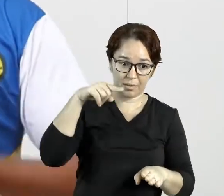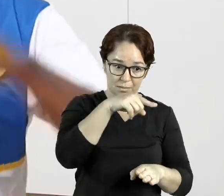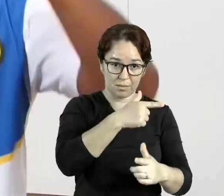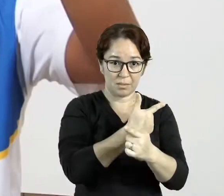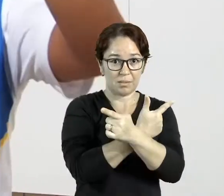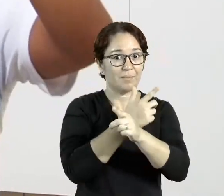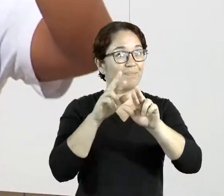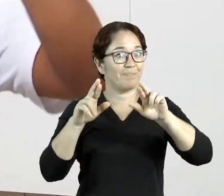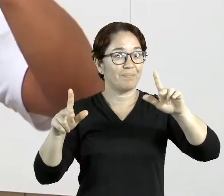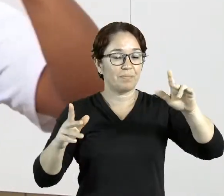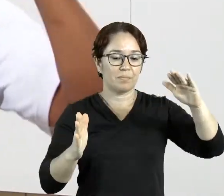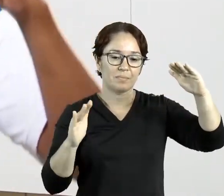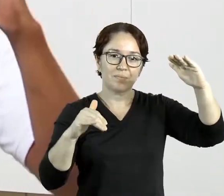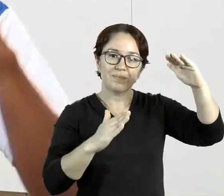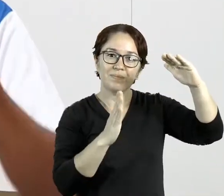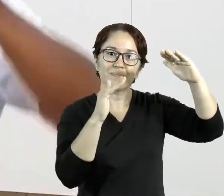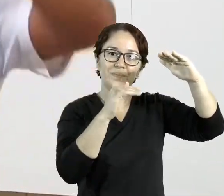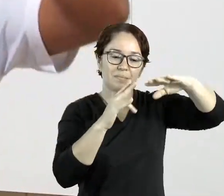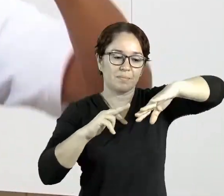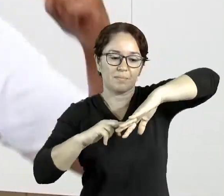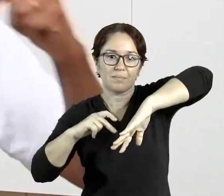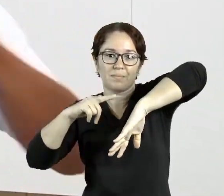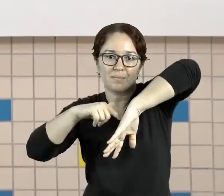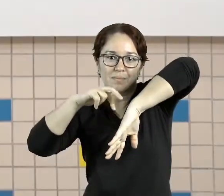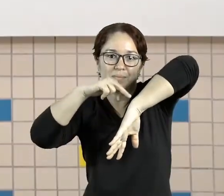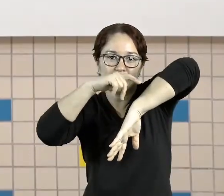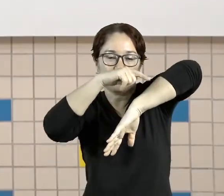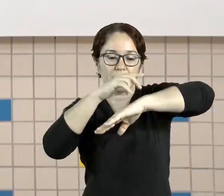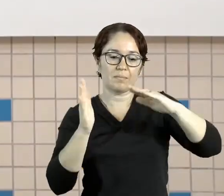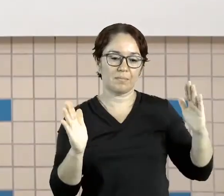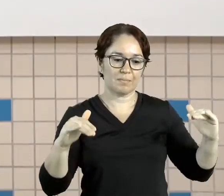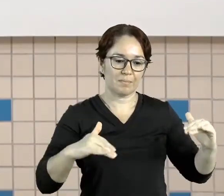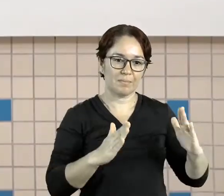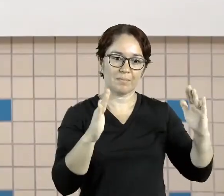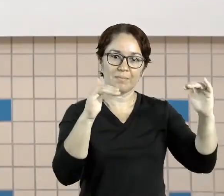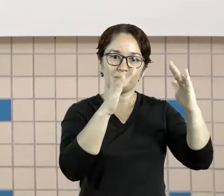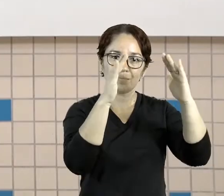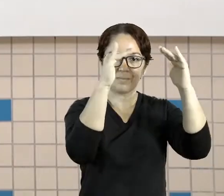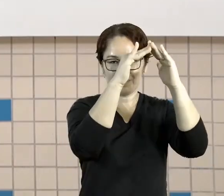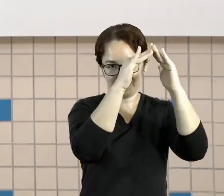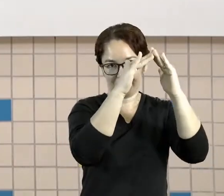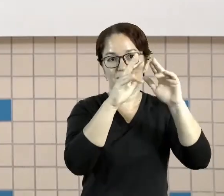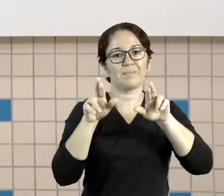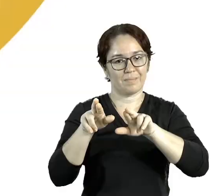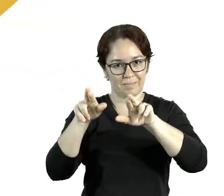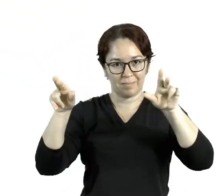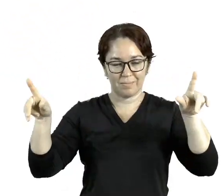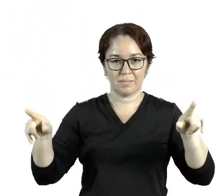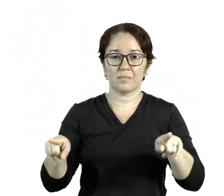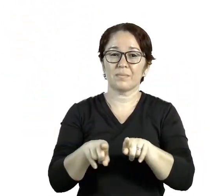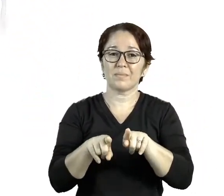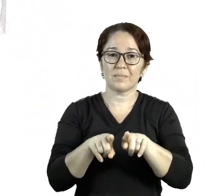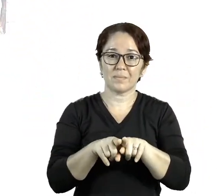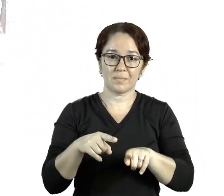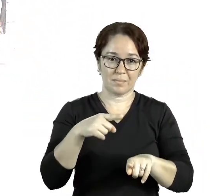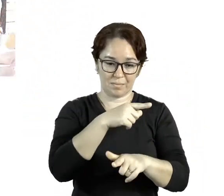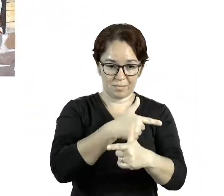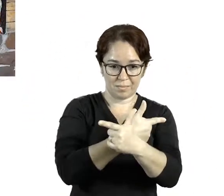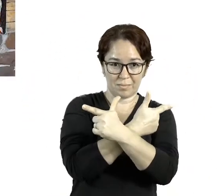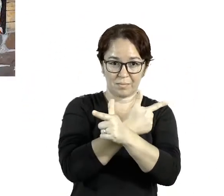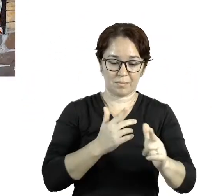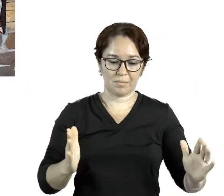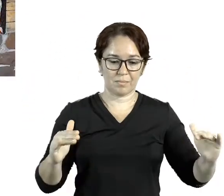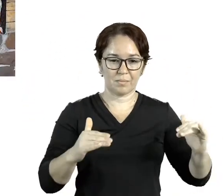Então a pirâmide maia é a pirâmide de degrau, não é aquela pirâmide lisa. Outra coisa, a pirâmide maia geralmente era utilizada para sacrifícios